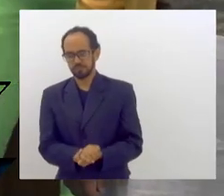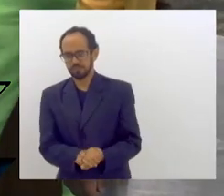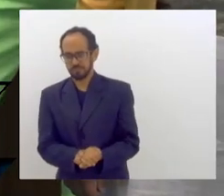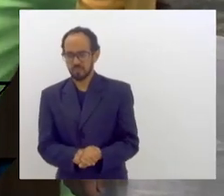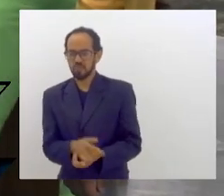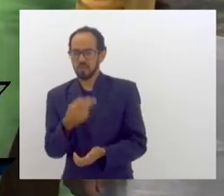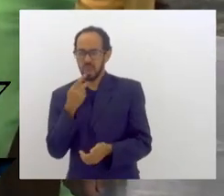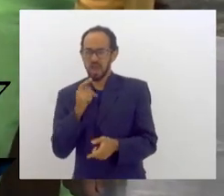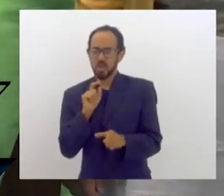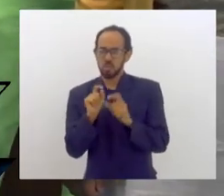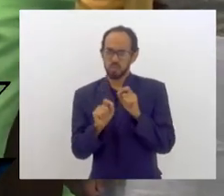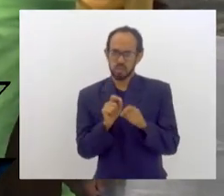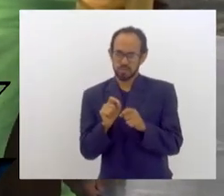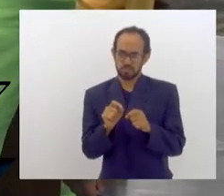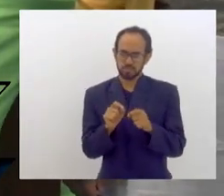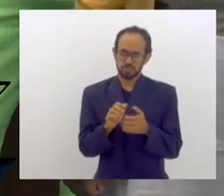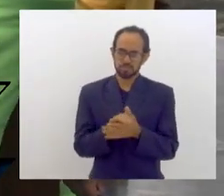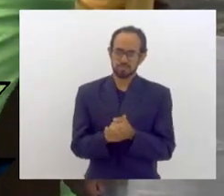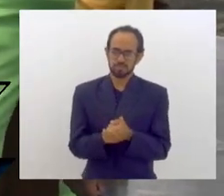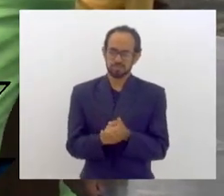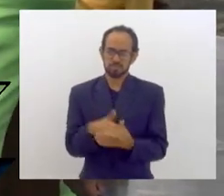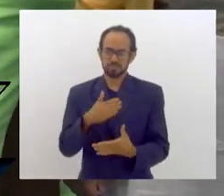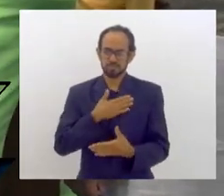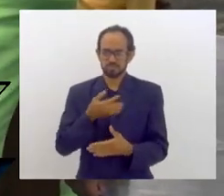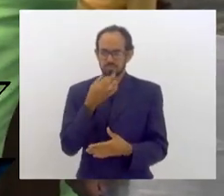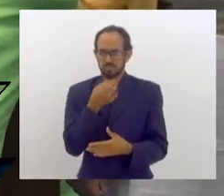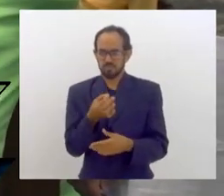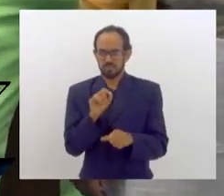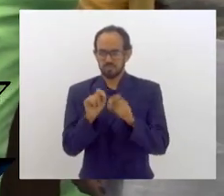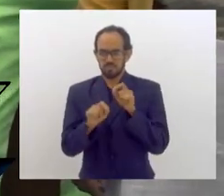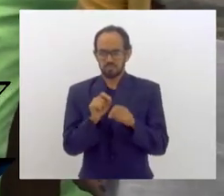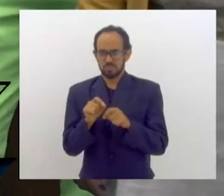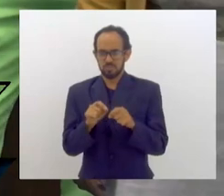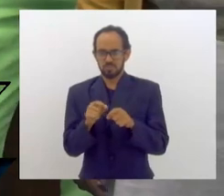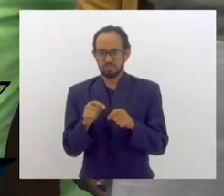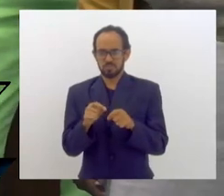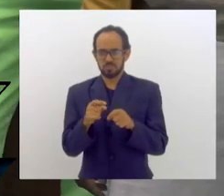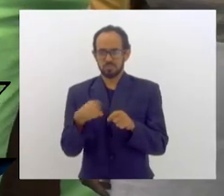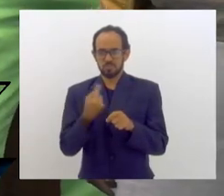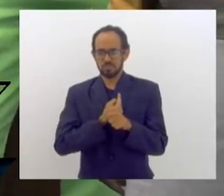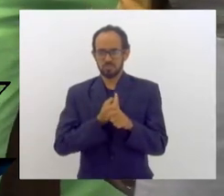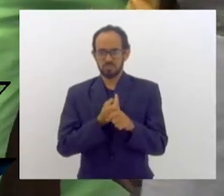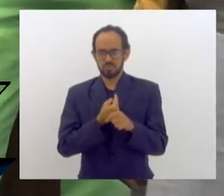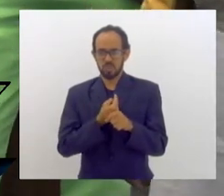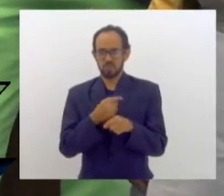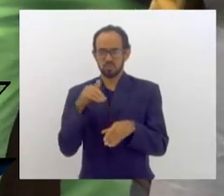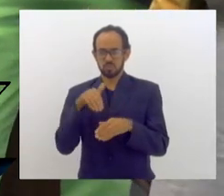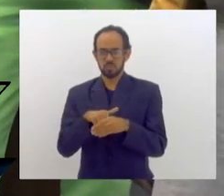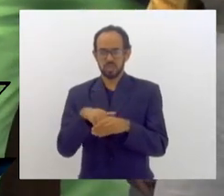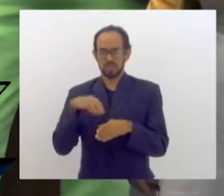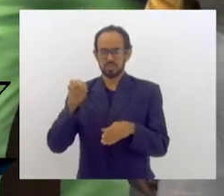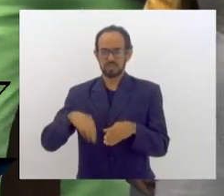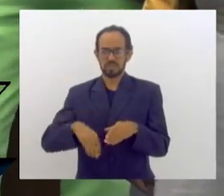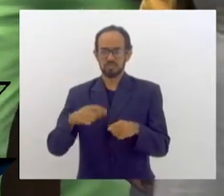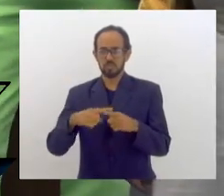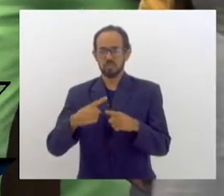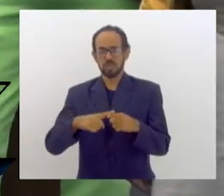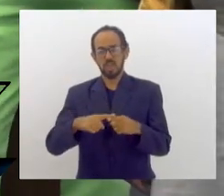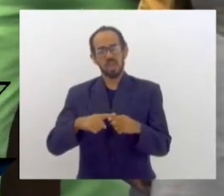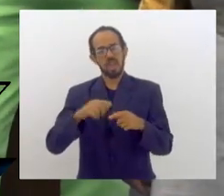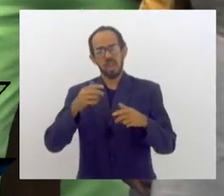dizer o seguinte, eu acho, por que nós, da nossa bancada, vamos votar favoravelmente? Um artista